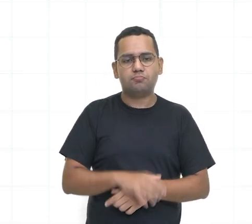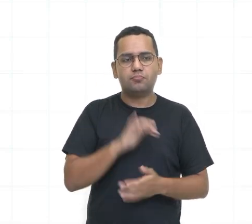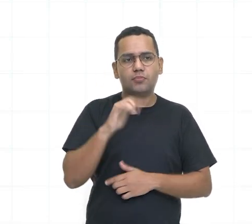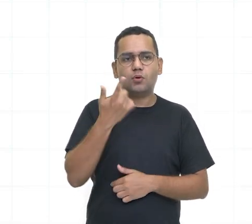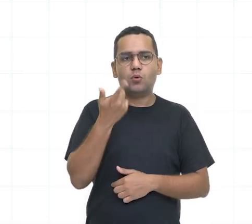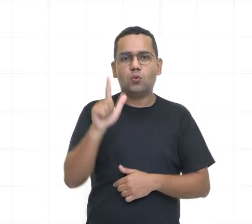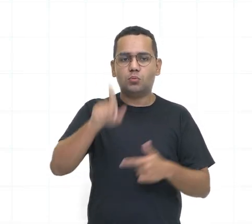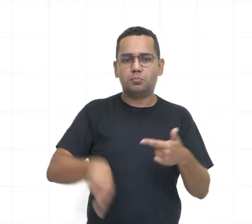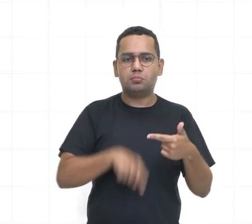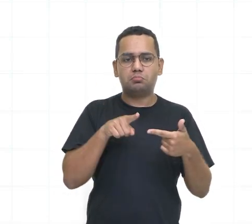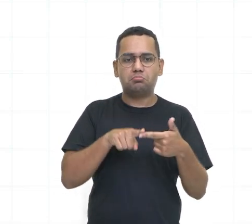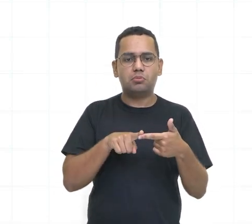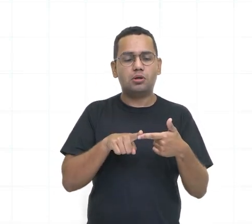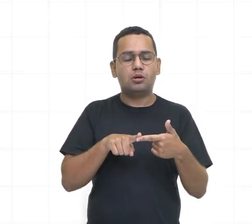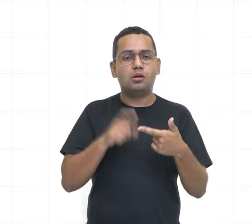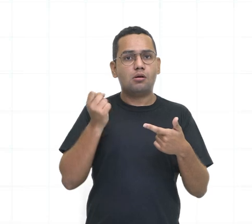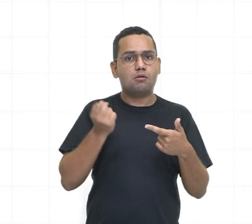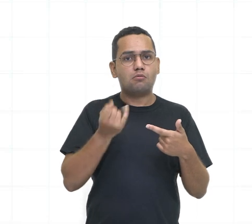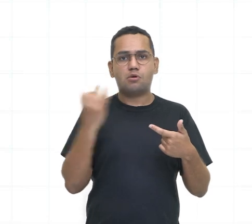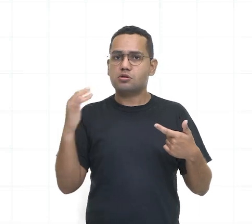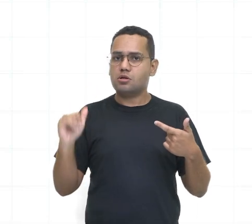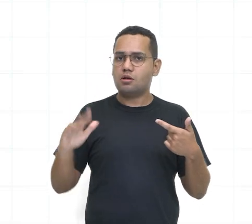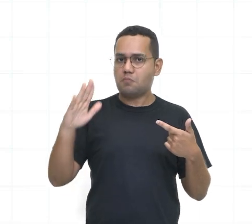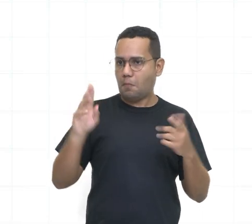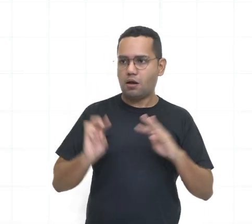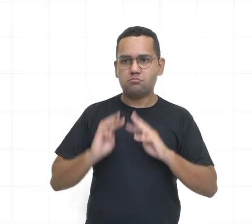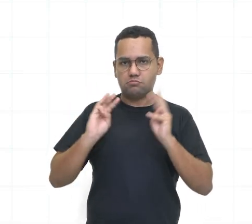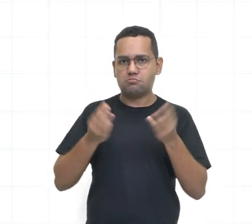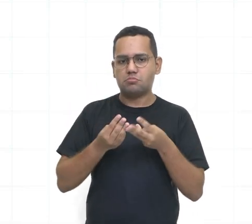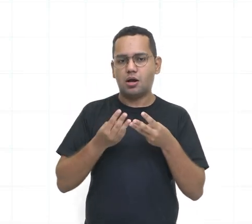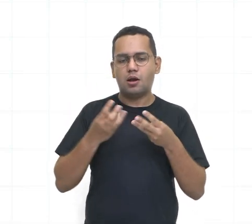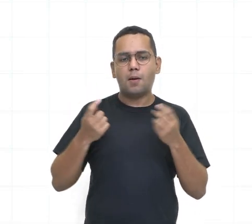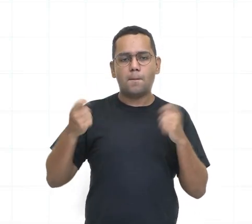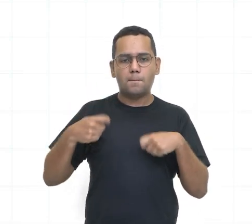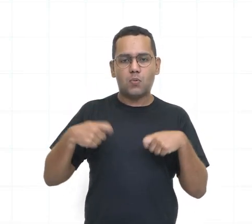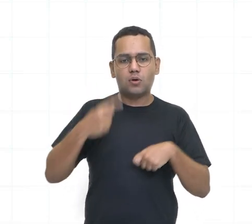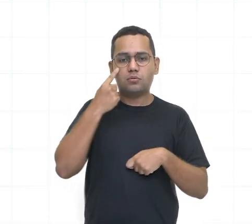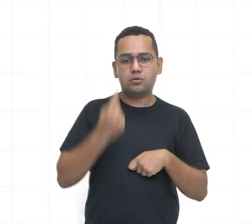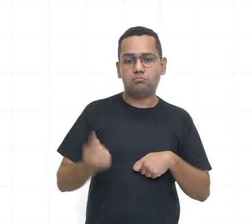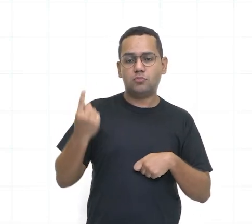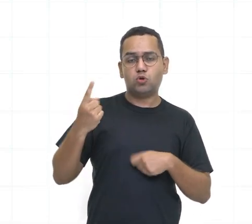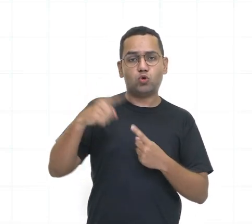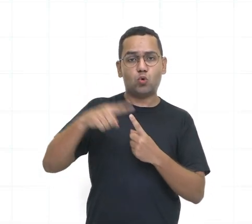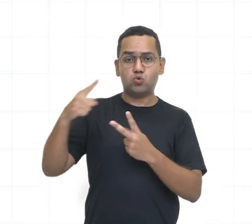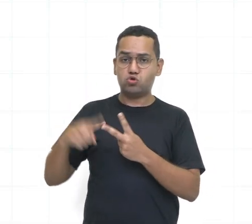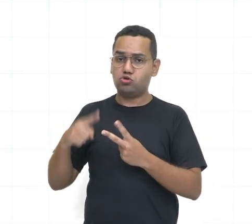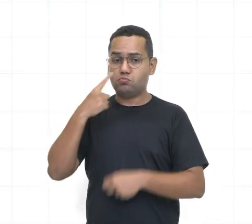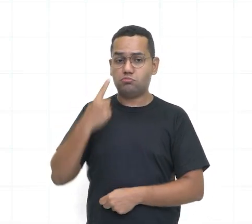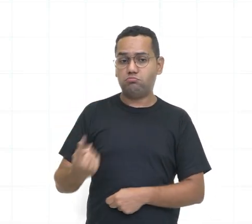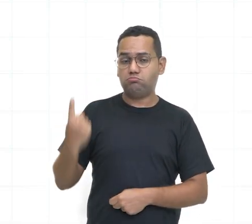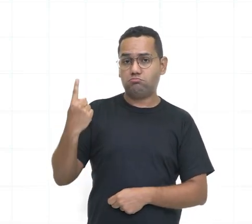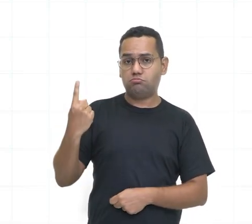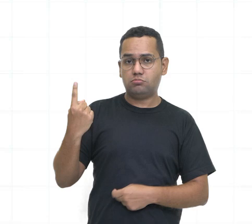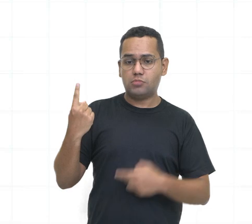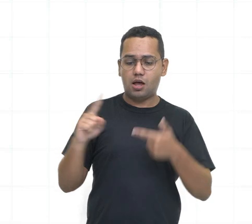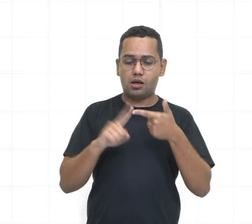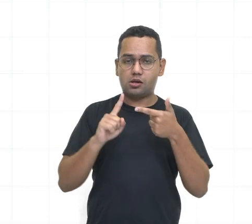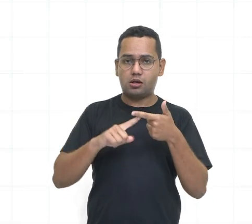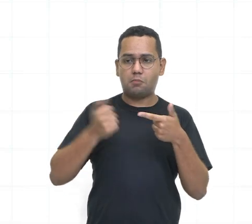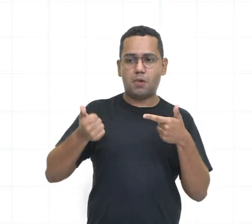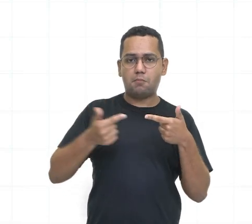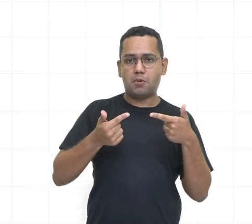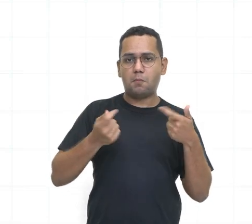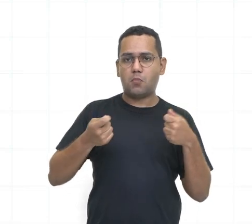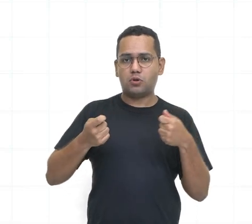estrelas de alta massa, elas poderão se transformar em estrelas de nêutron ou buracos negros, certo? São